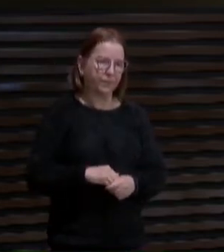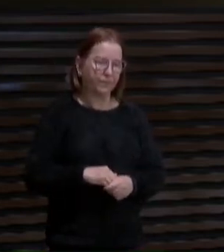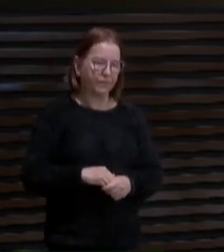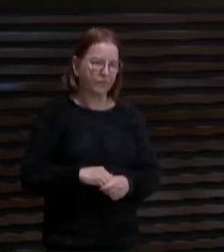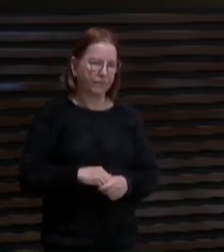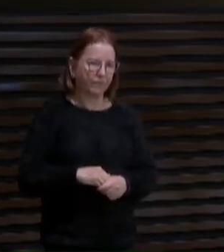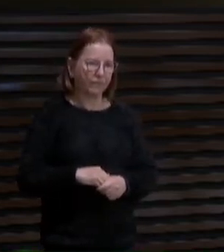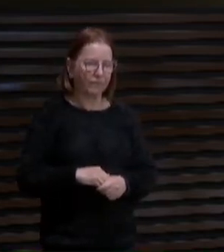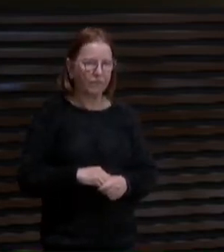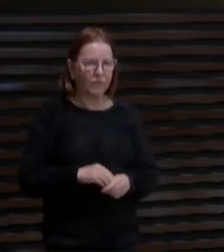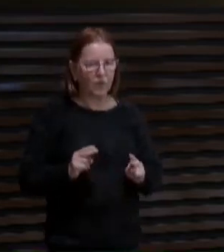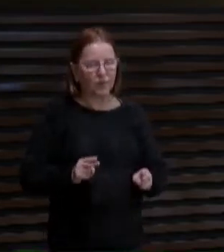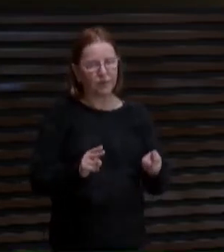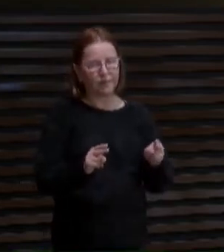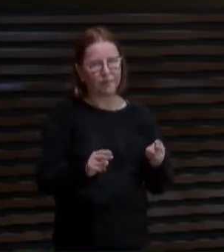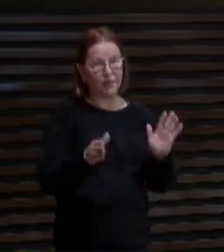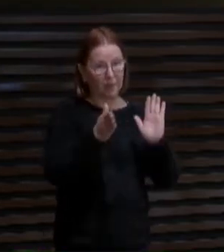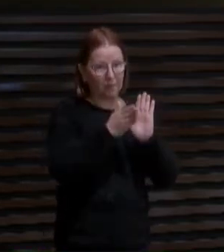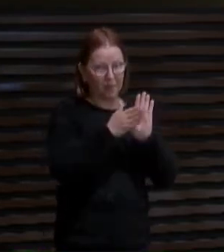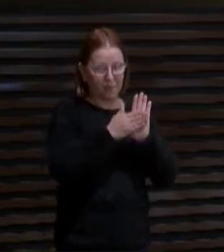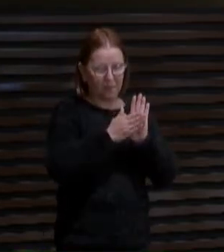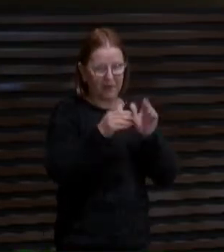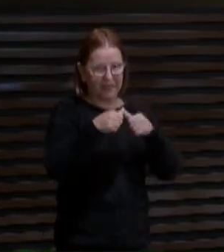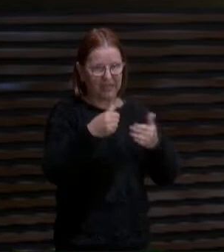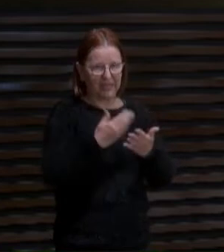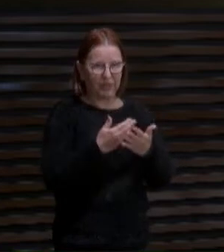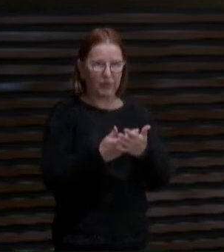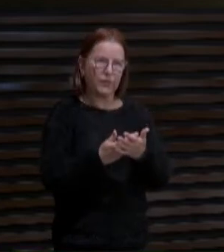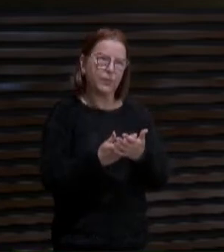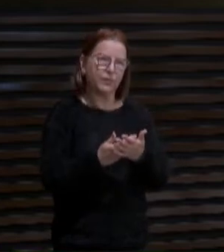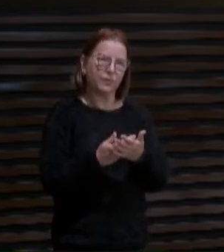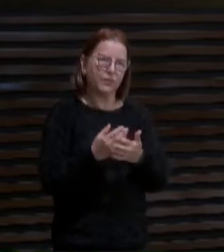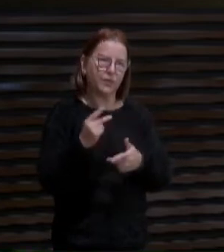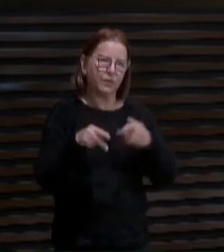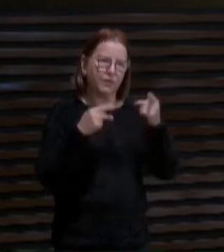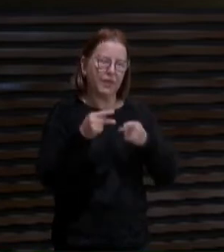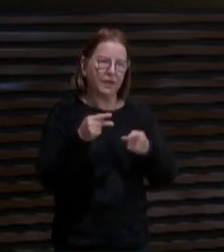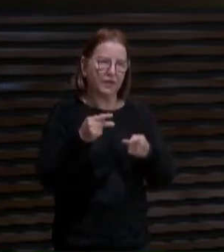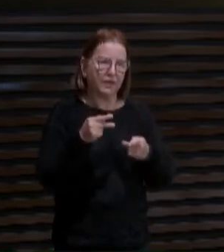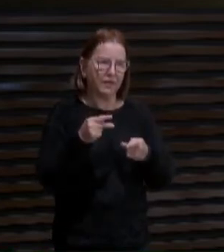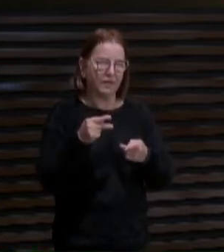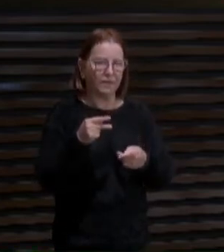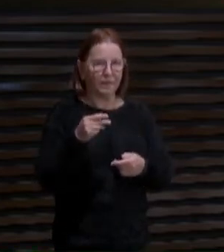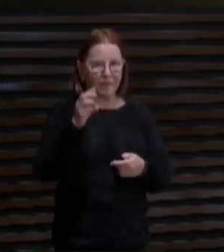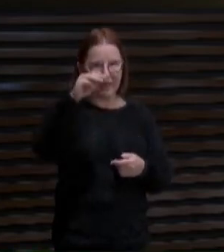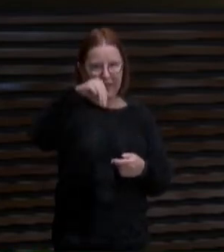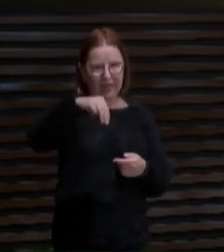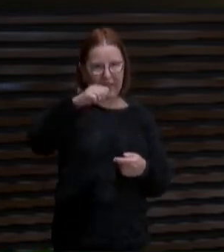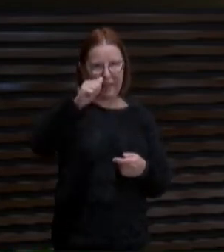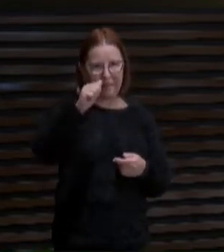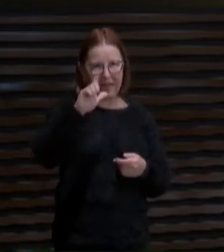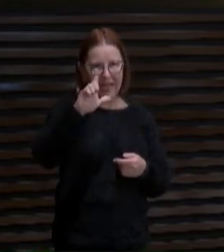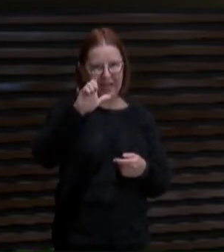vamos caminhando o propósito do presente estudo é tratar sobre a maledicência abordando porém